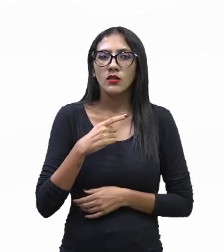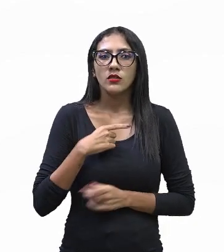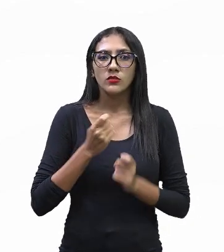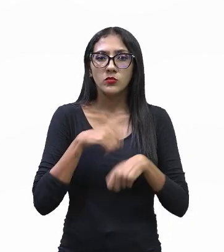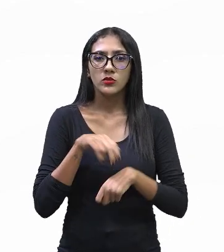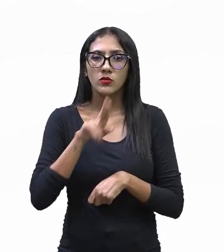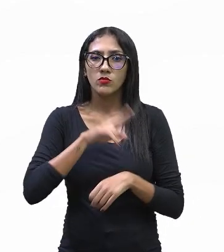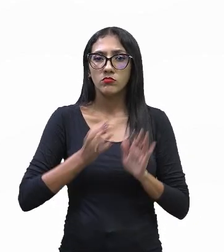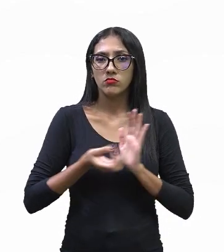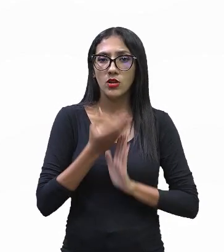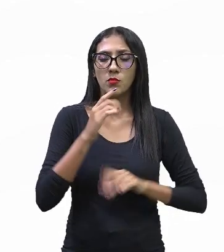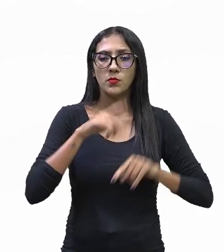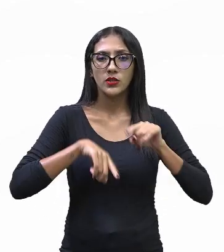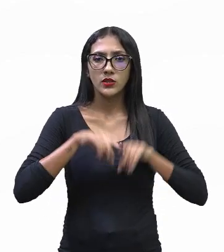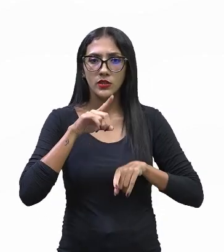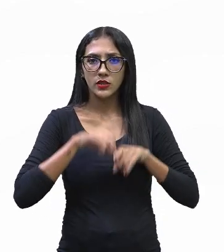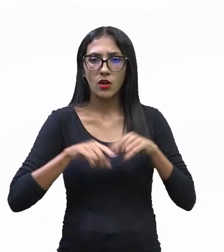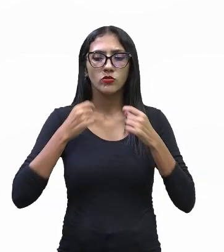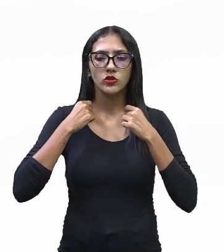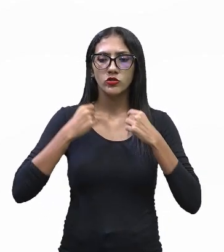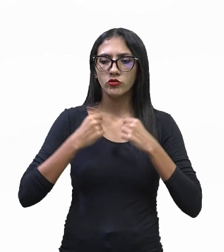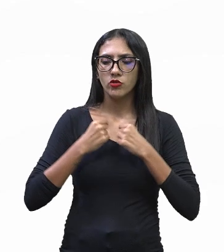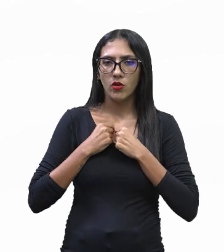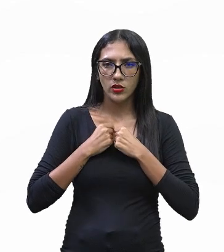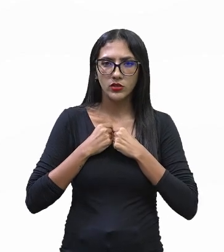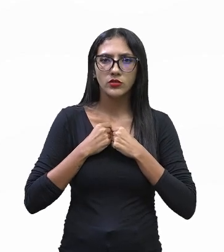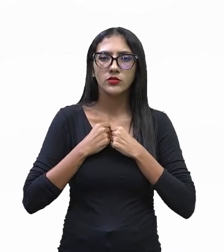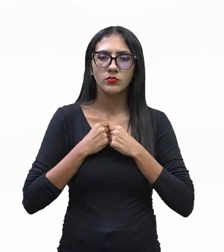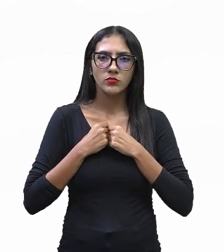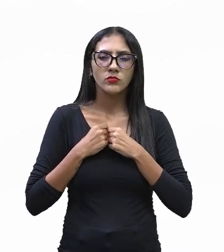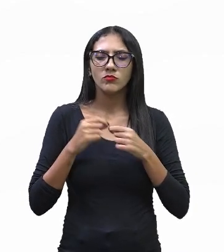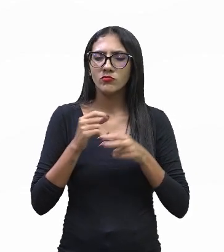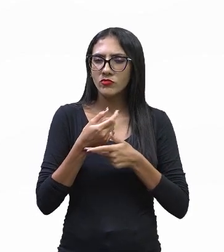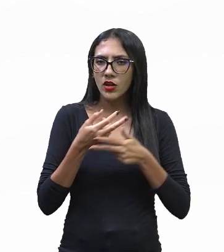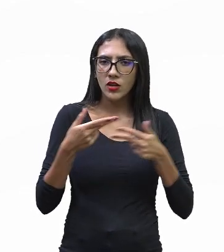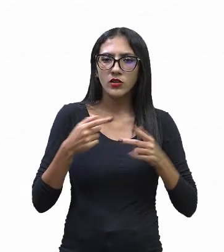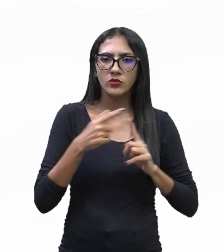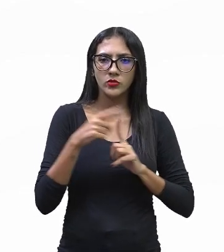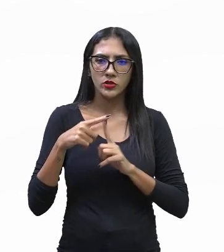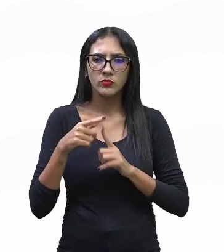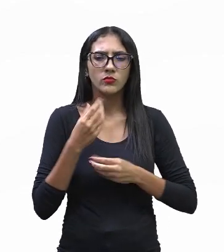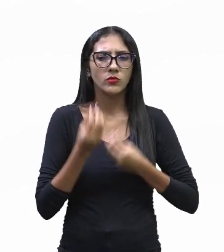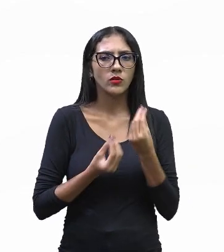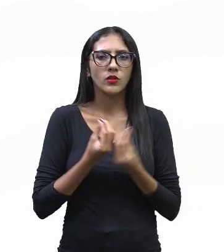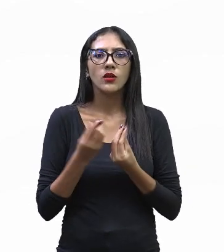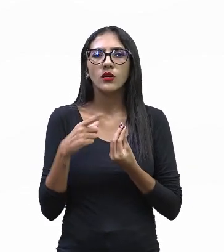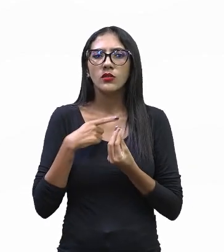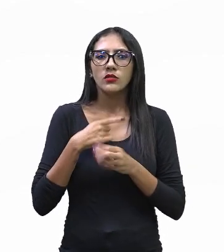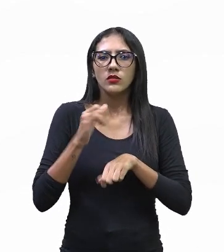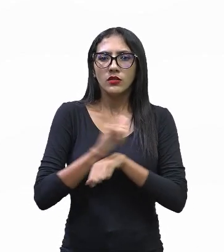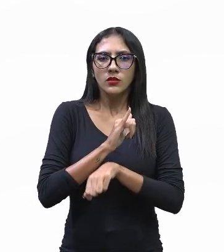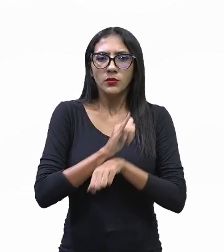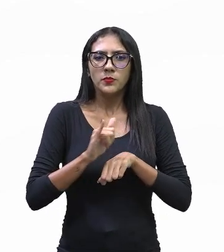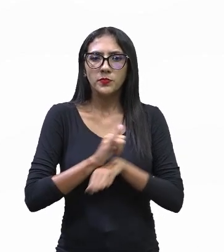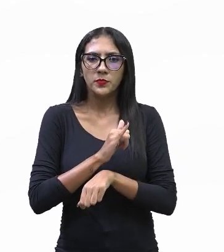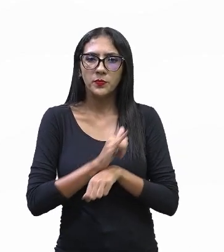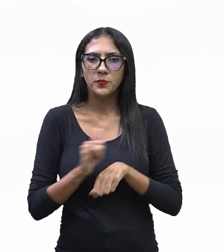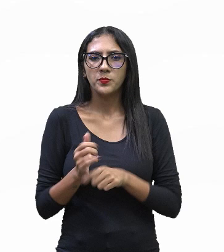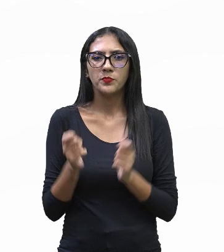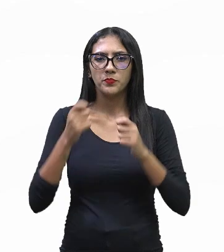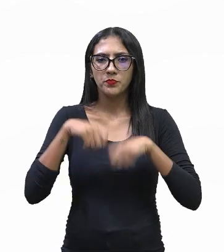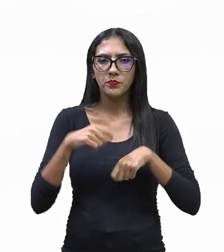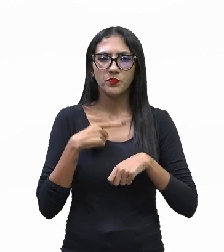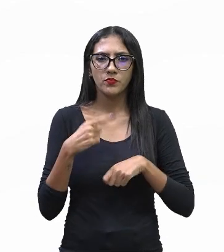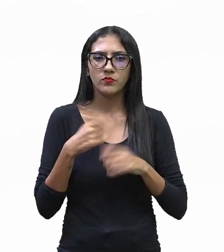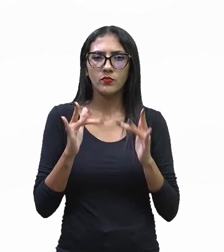de joias folheadas, por exemplo. E aí, esse processo consiste na técnica de revestimento de um